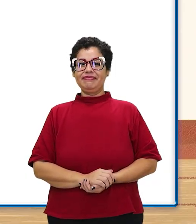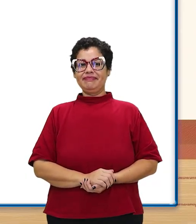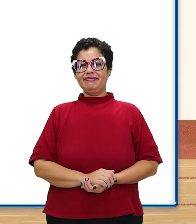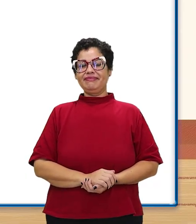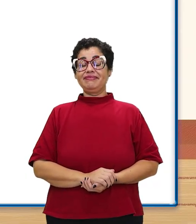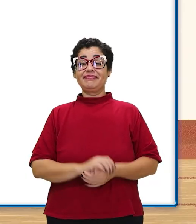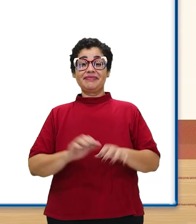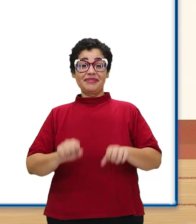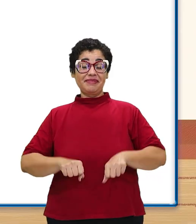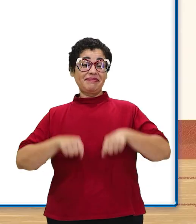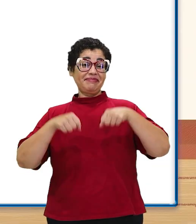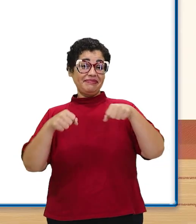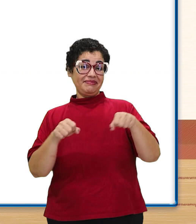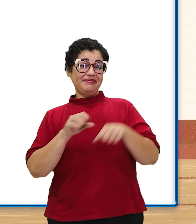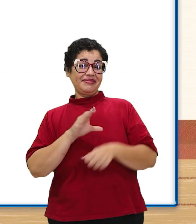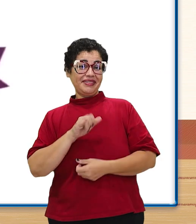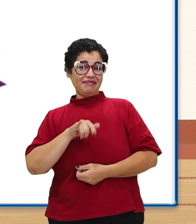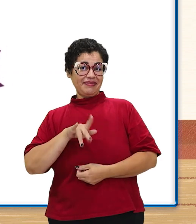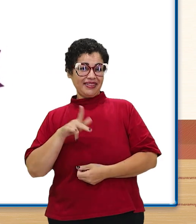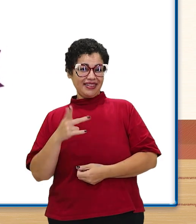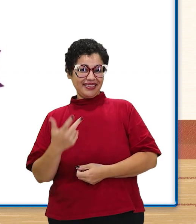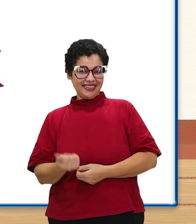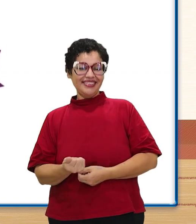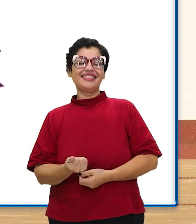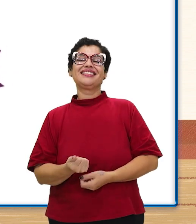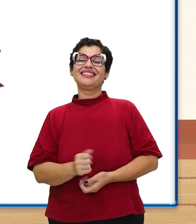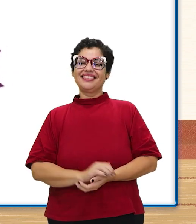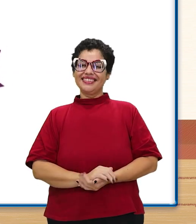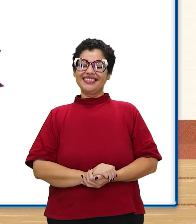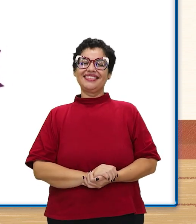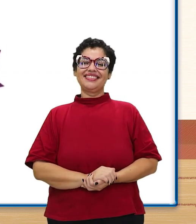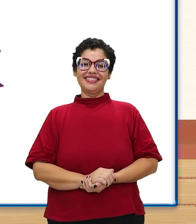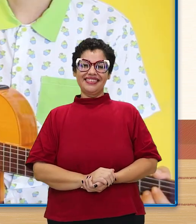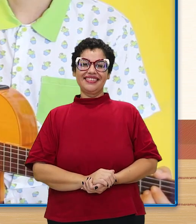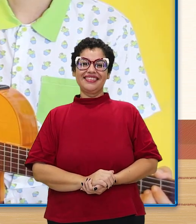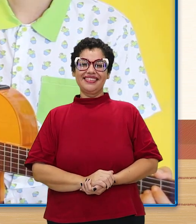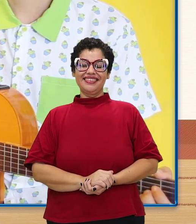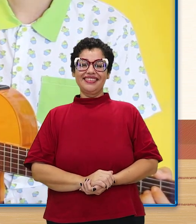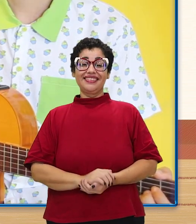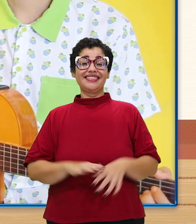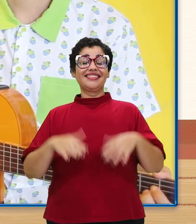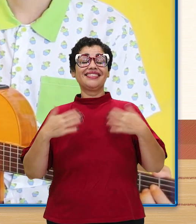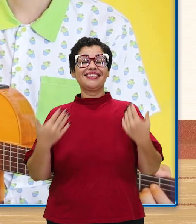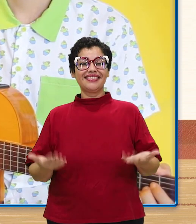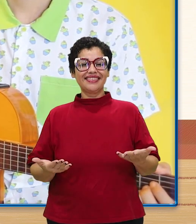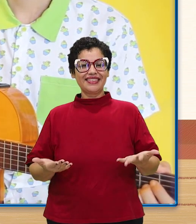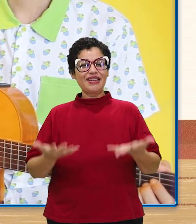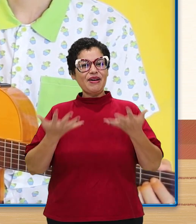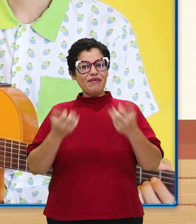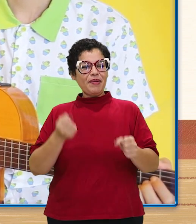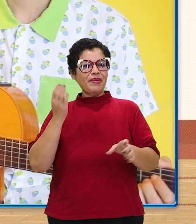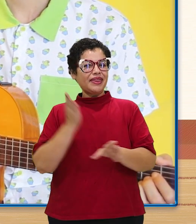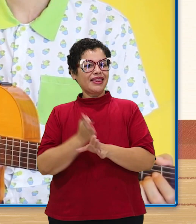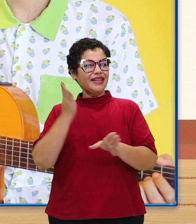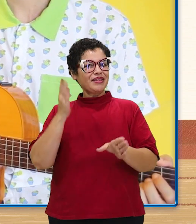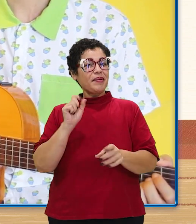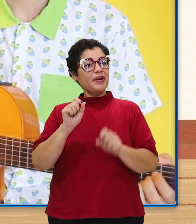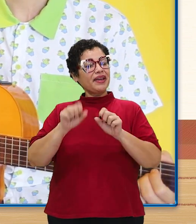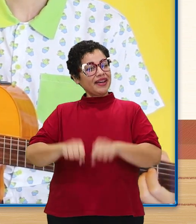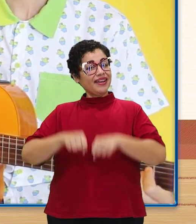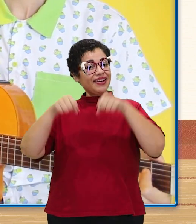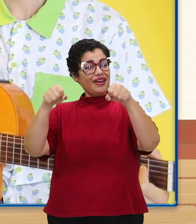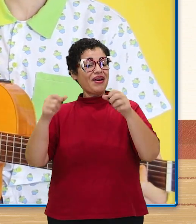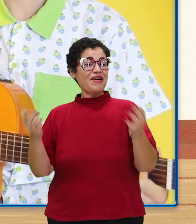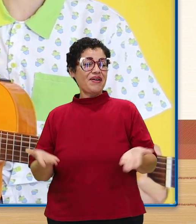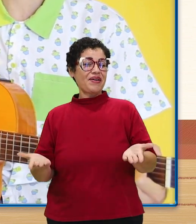É o Baú da Camilinha, é o Baú da Camilinha. E aí, vamos descobrir o que é que tem no baú